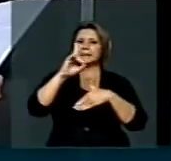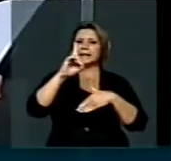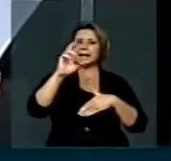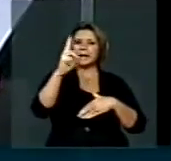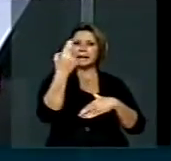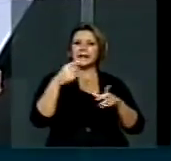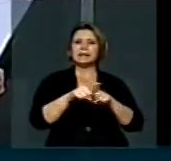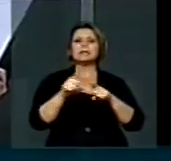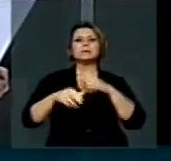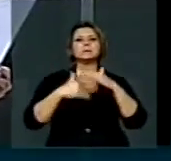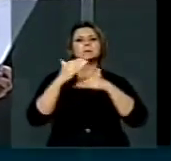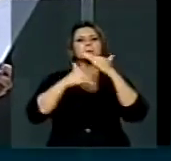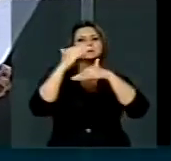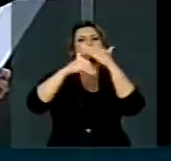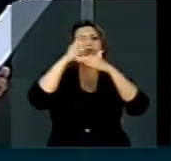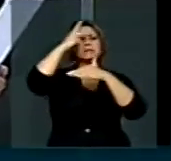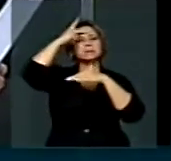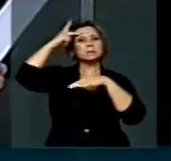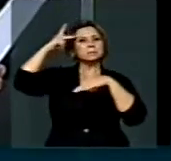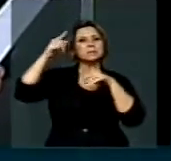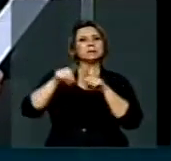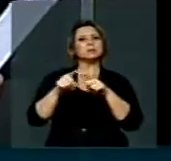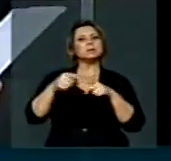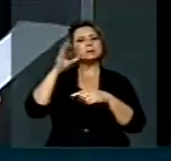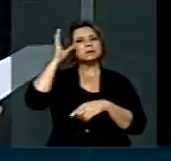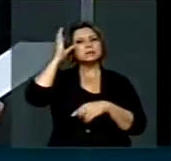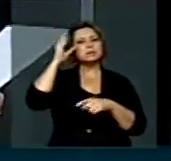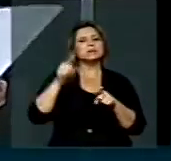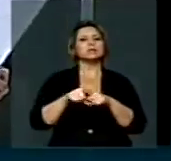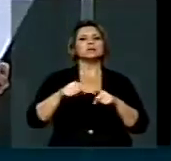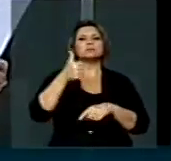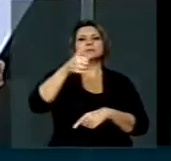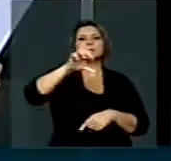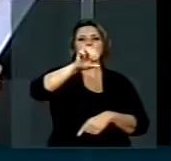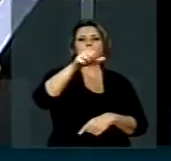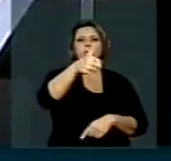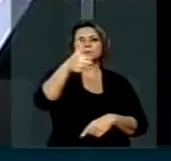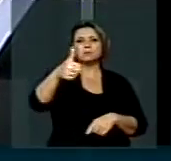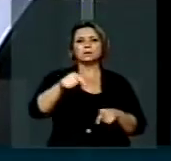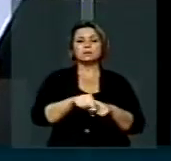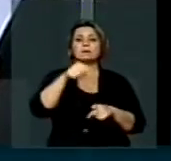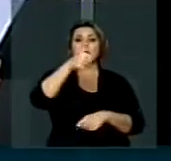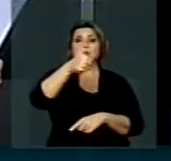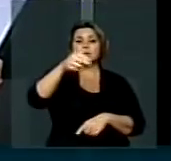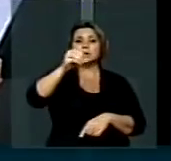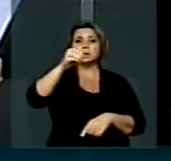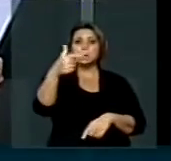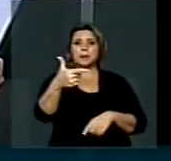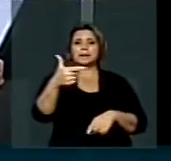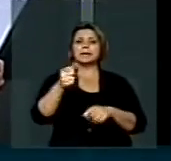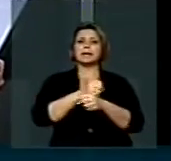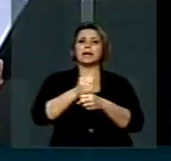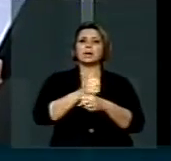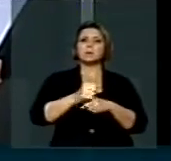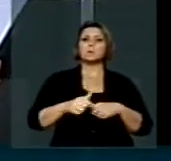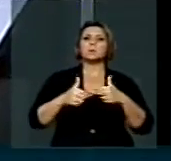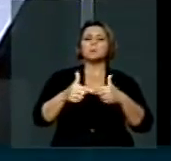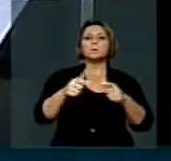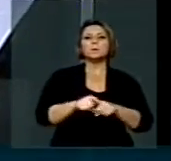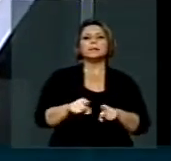na luta dos verdadeiros revolucionários chineses, que em 1911, há 102 anos,